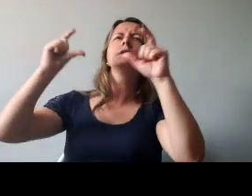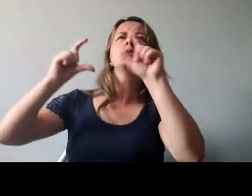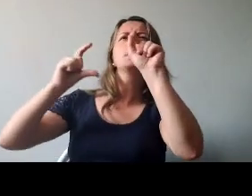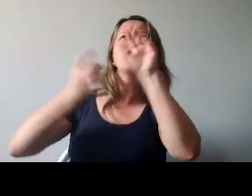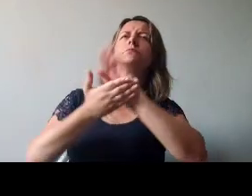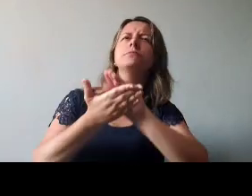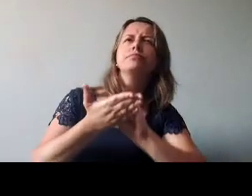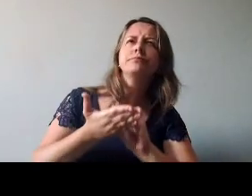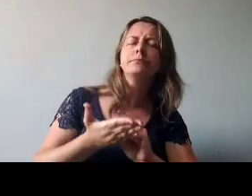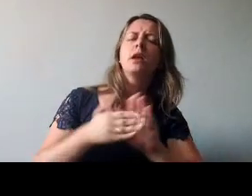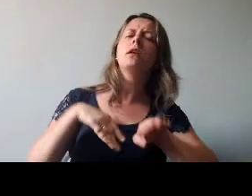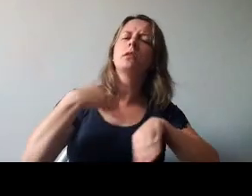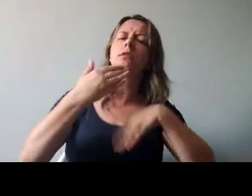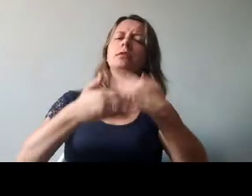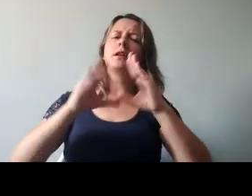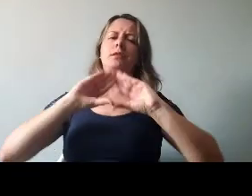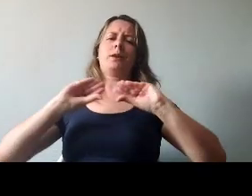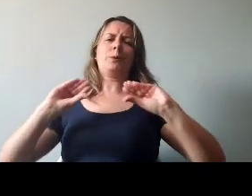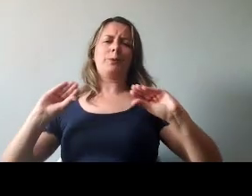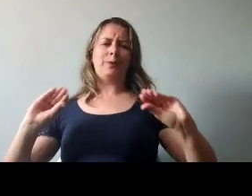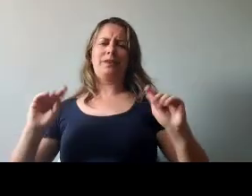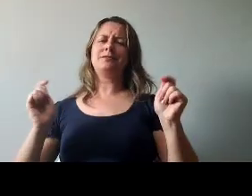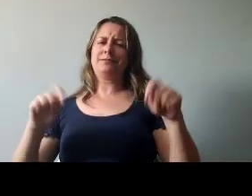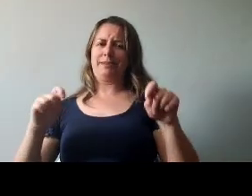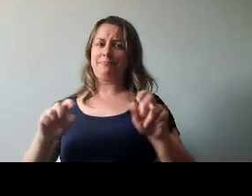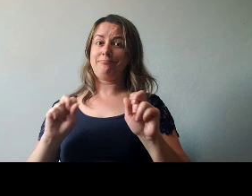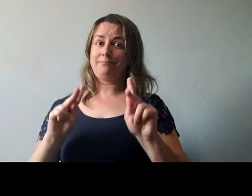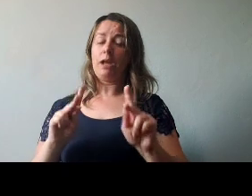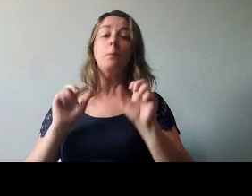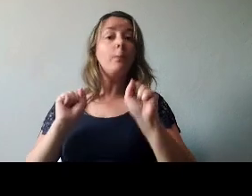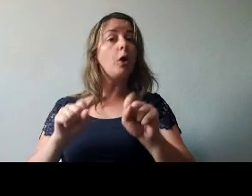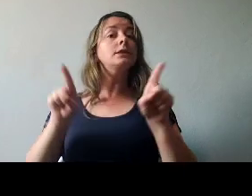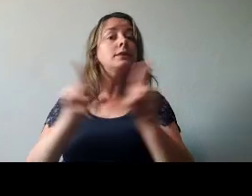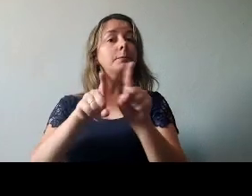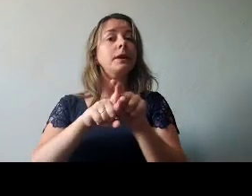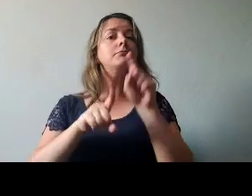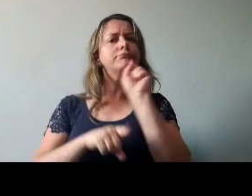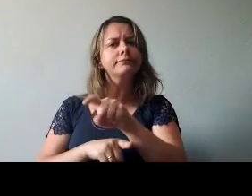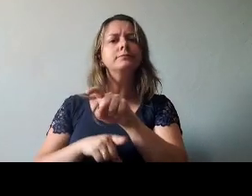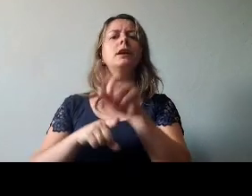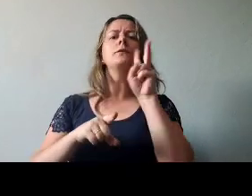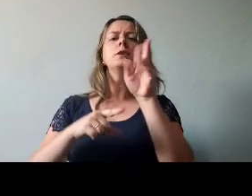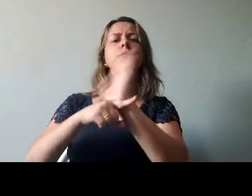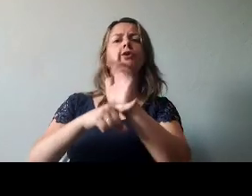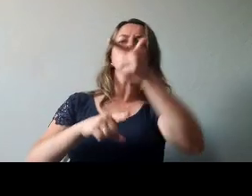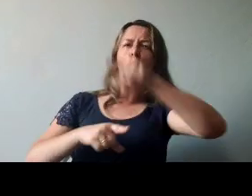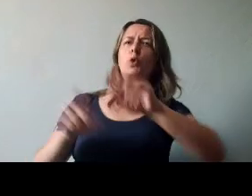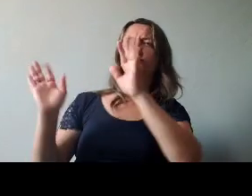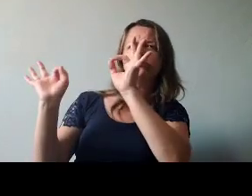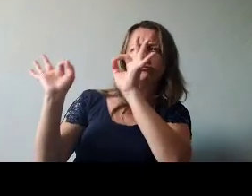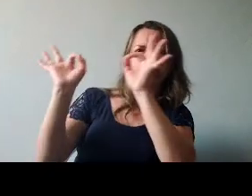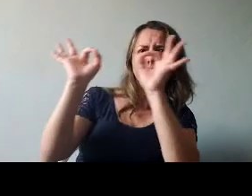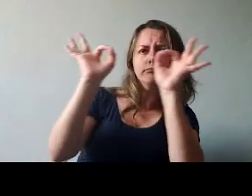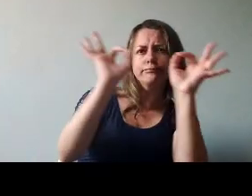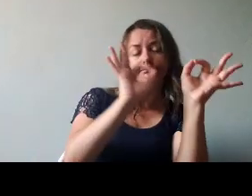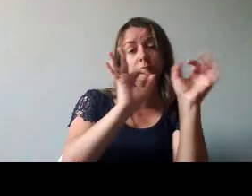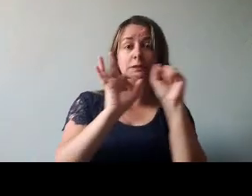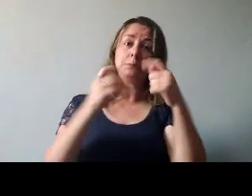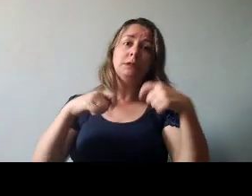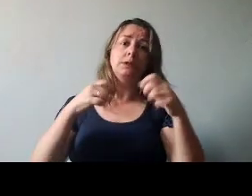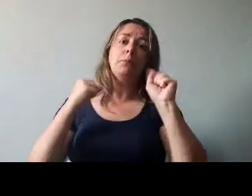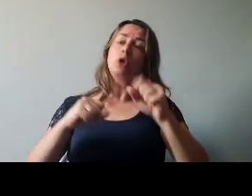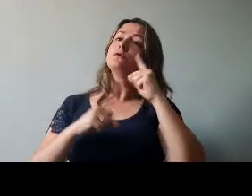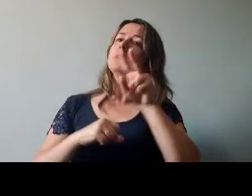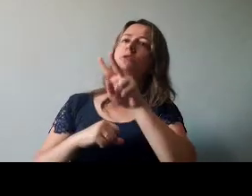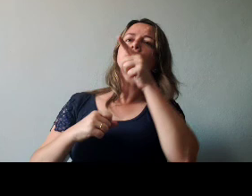que a coisa vai ficar tranquila. Beleza? Pode rever o vídeo também, se precisar, né? Ok? Então, vamos encerrando esse.